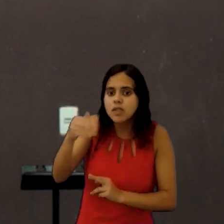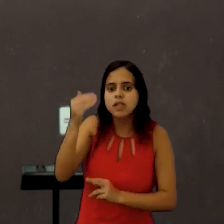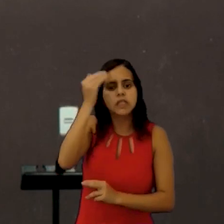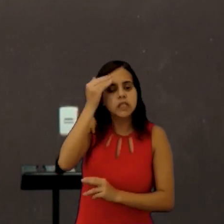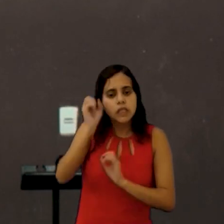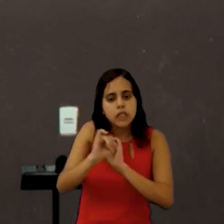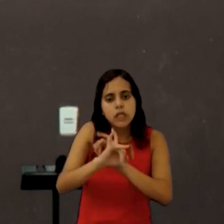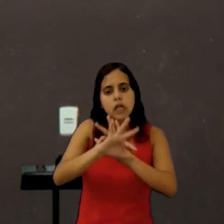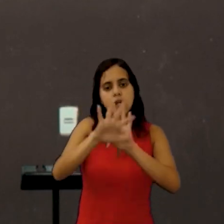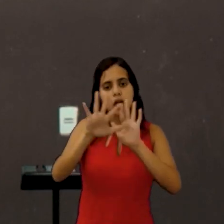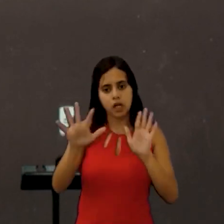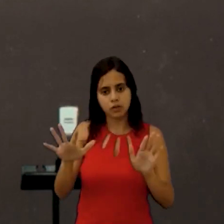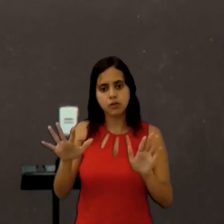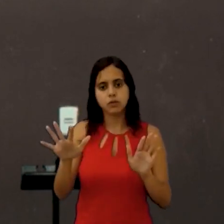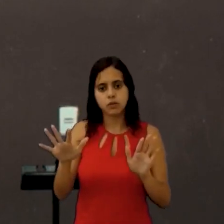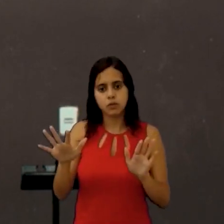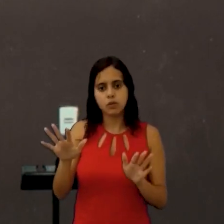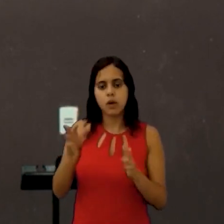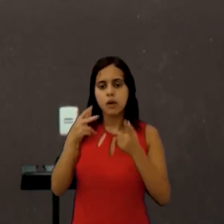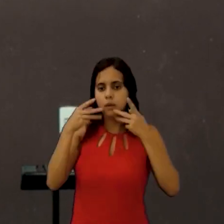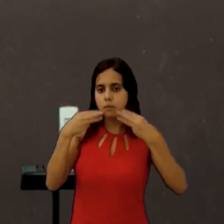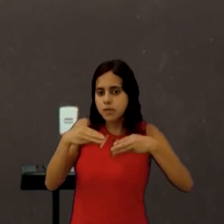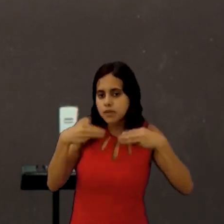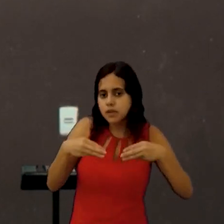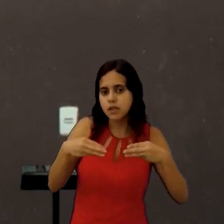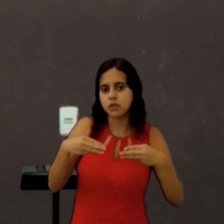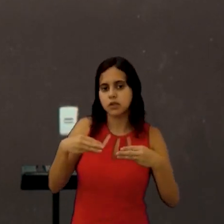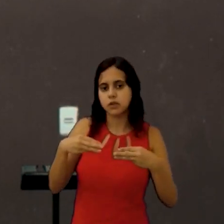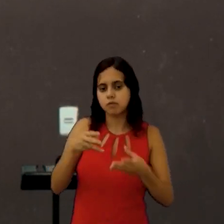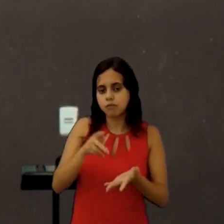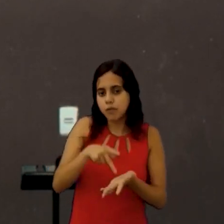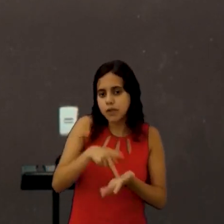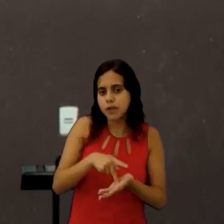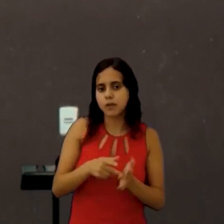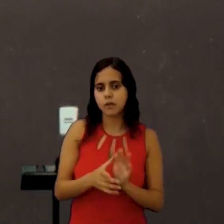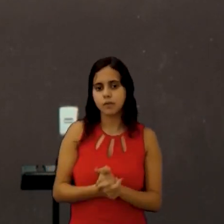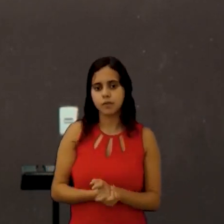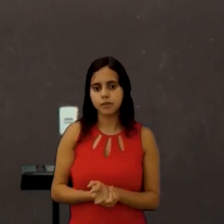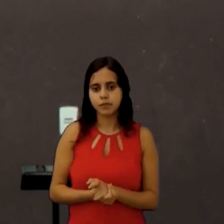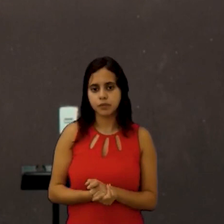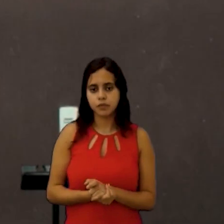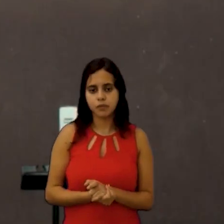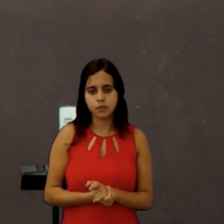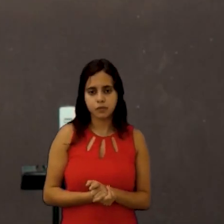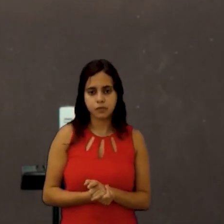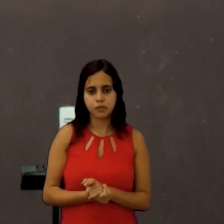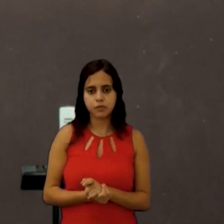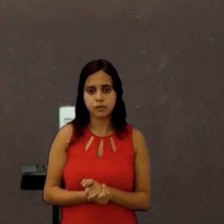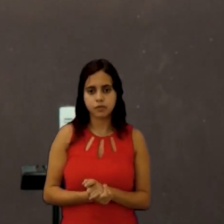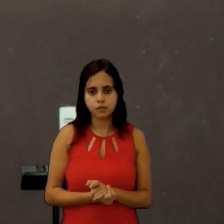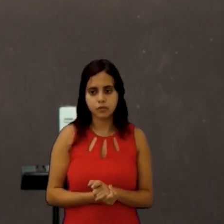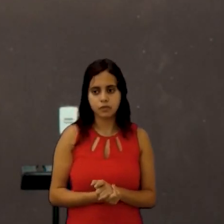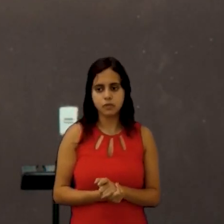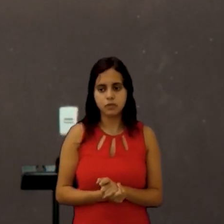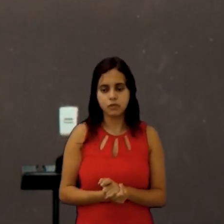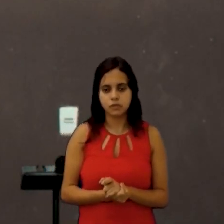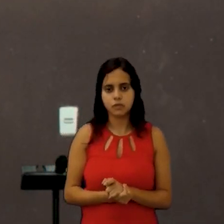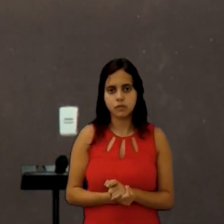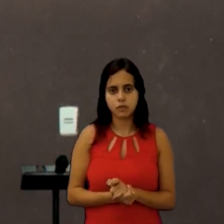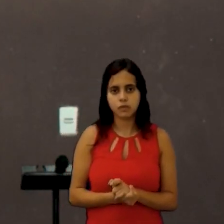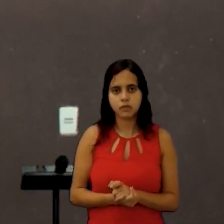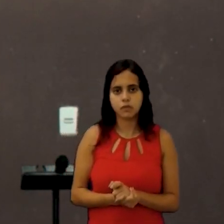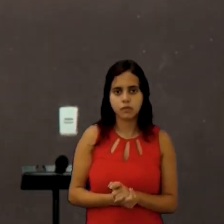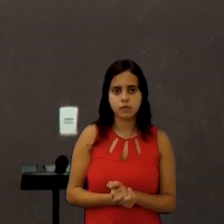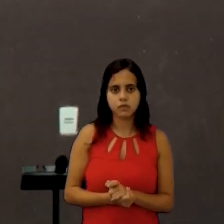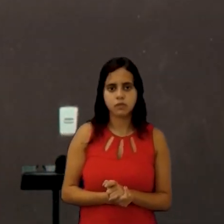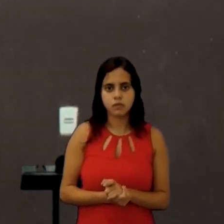tenho feito na consciência de vocês. Não queremos novamente nos recomendar a vocês, Paulo está dizendo ao povo. Pelo